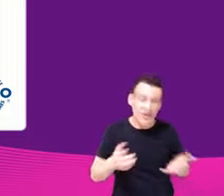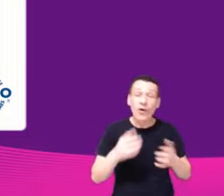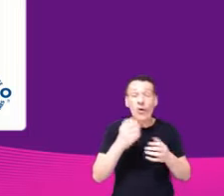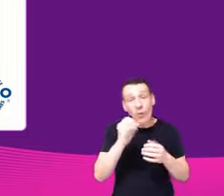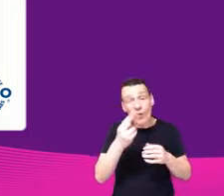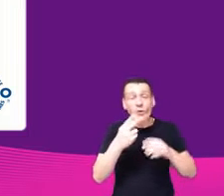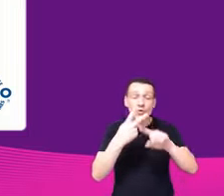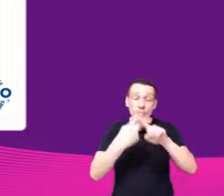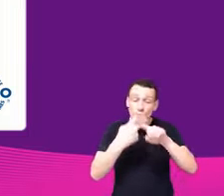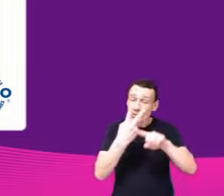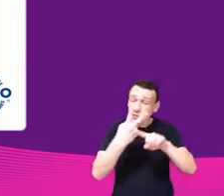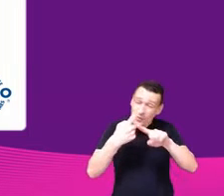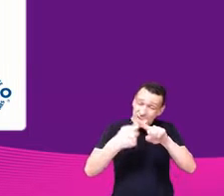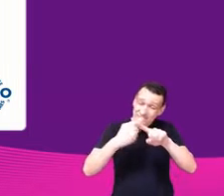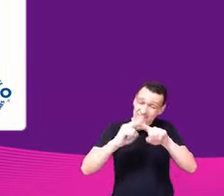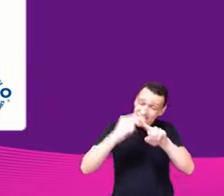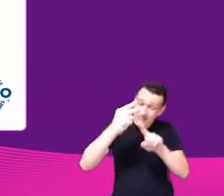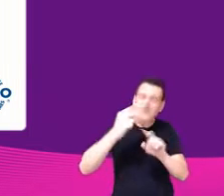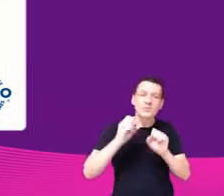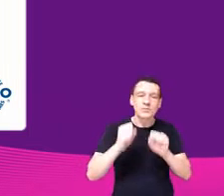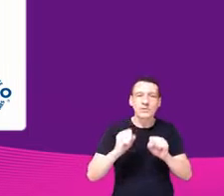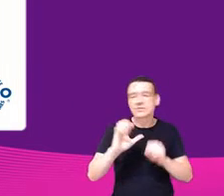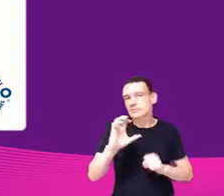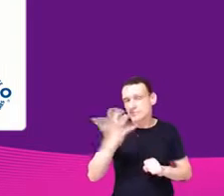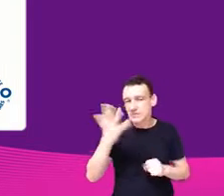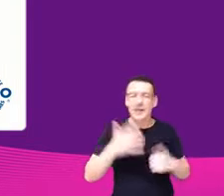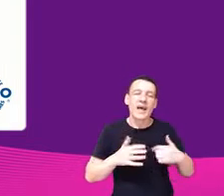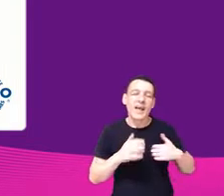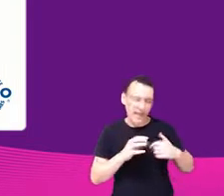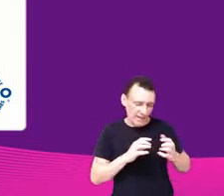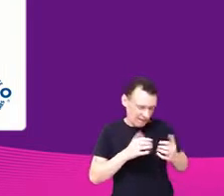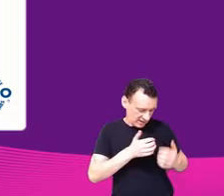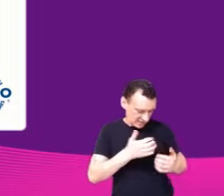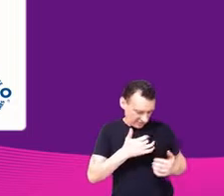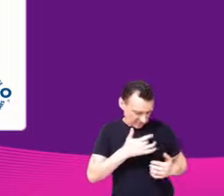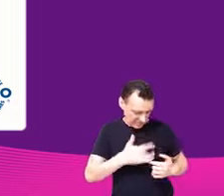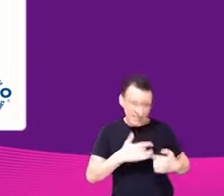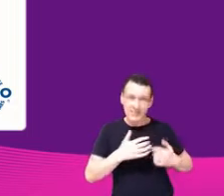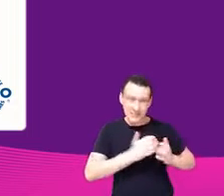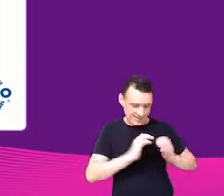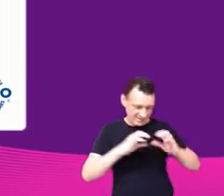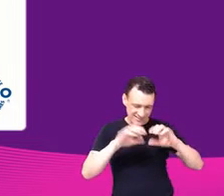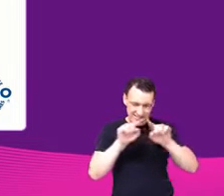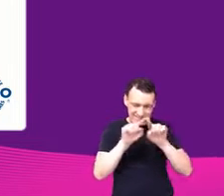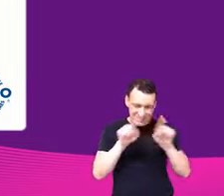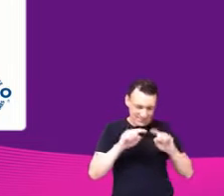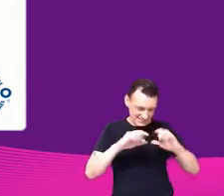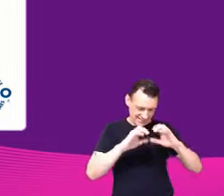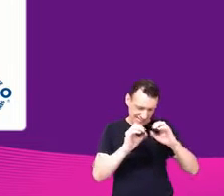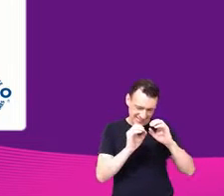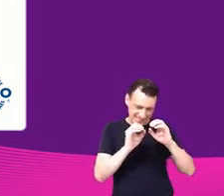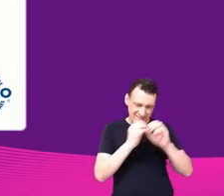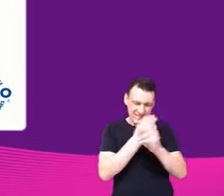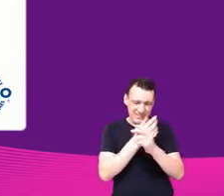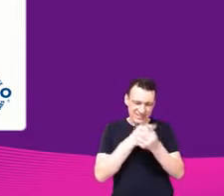hipertrofia de ventrículo esquerdo. Então, vocês vejam aqui várias evidências mecanísticas aqui que